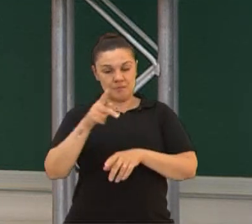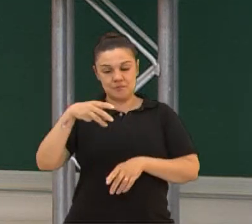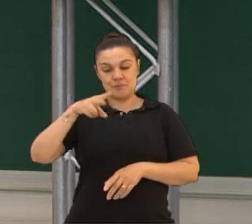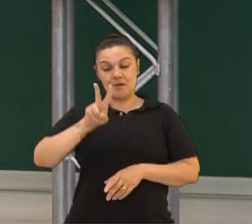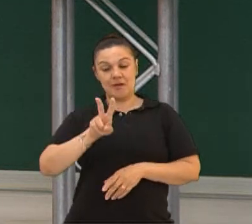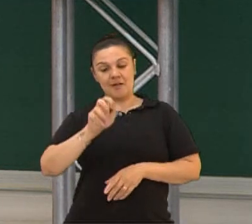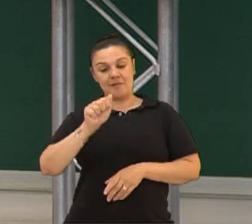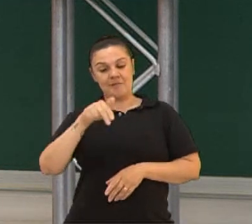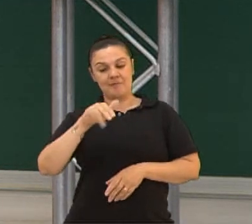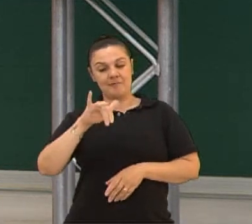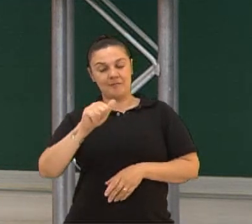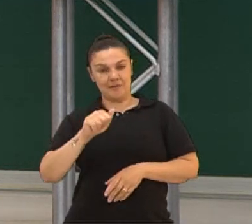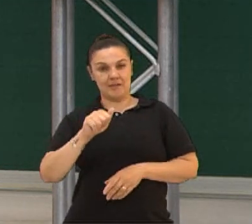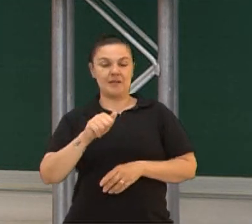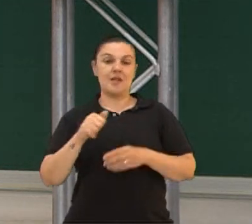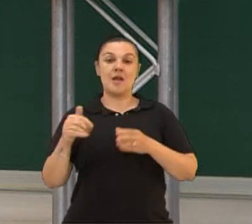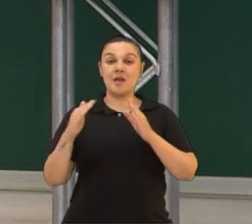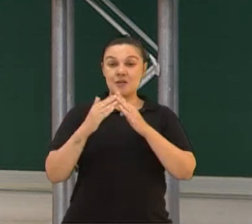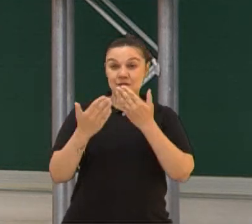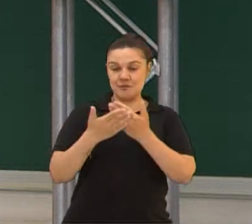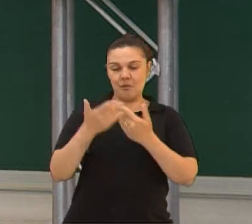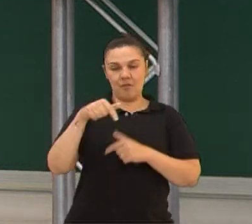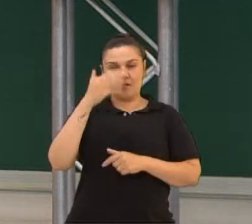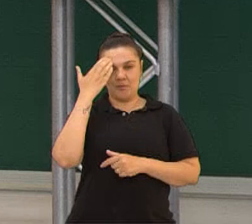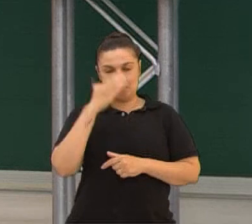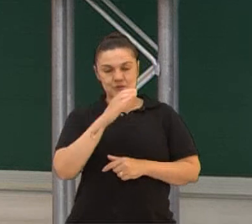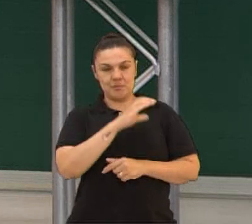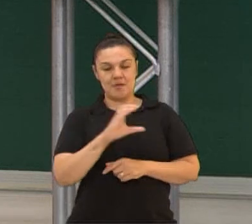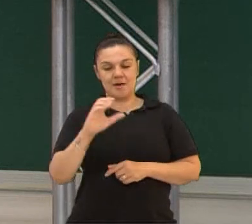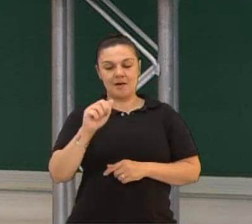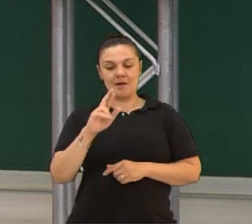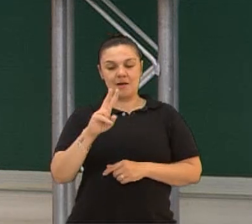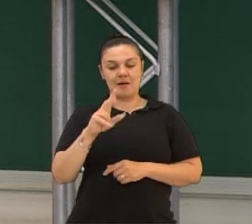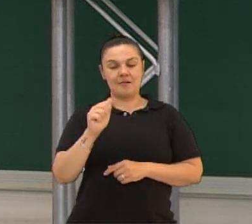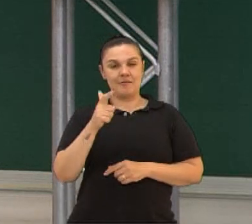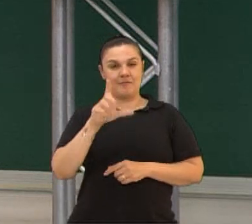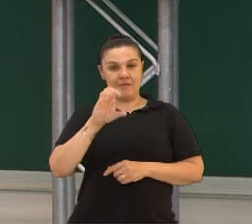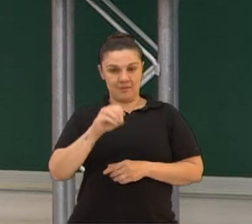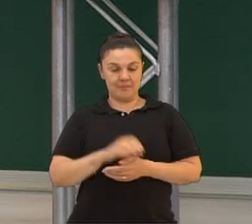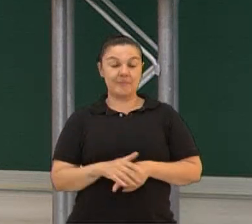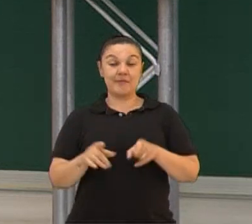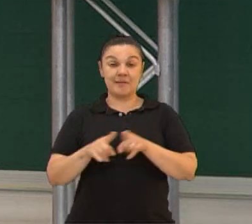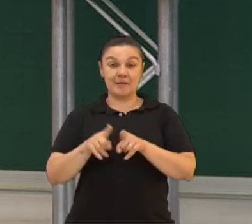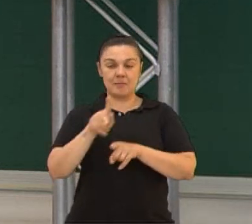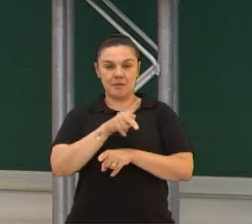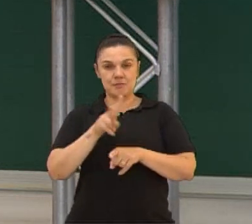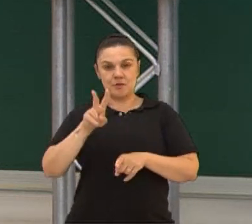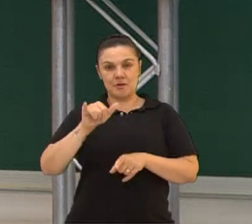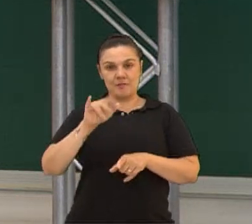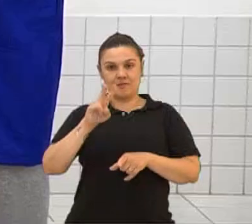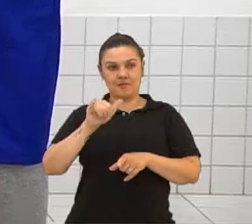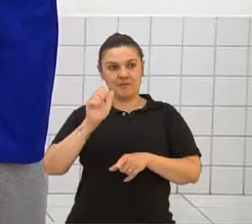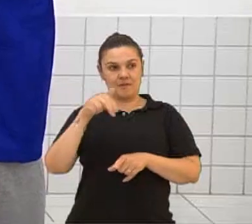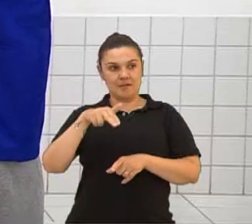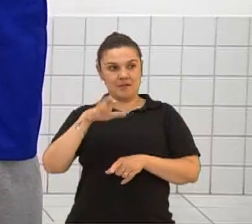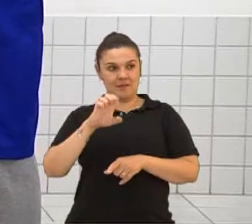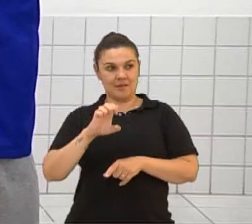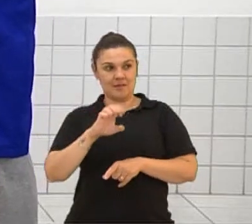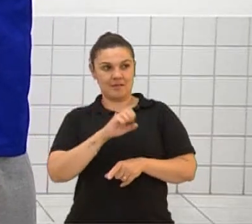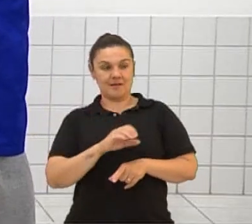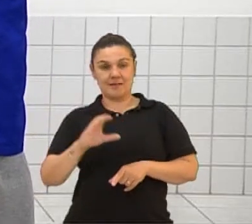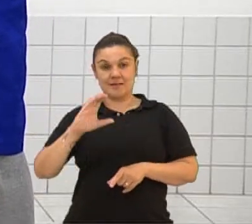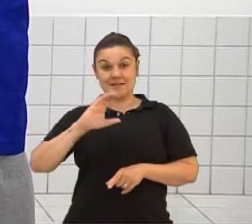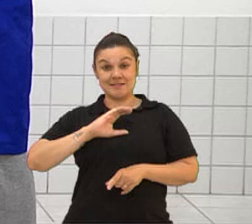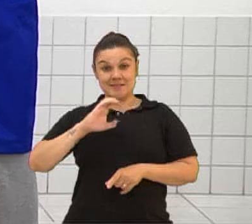do Colégio Protásio de Carvalho de Curitiba, e um abraço também aqui para a professora Viviane, do Colégio Estadual do